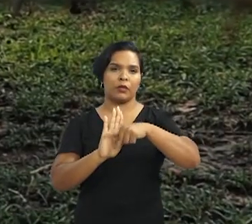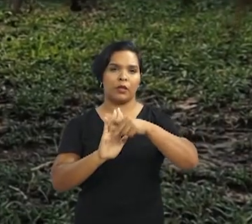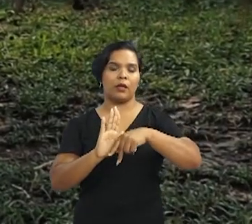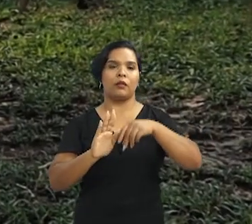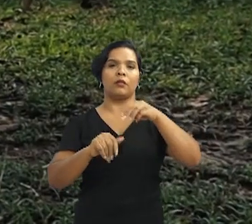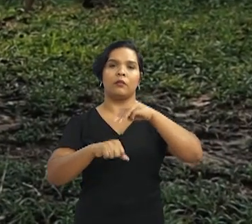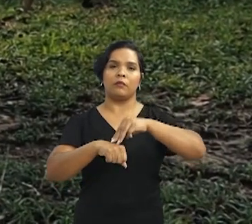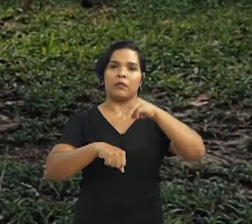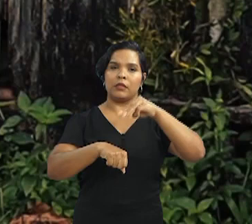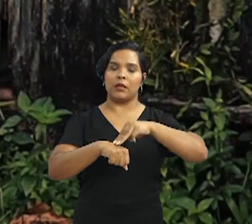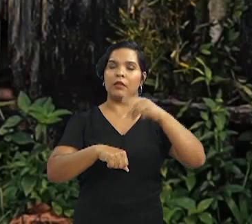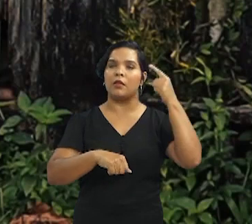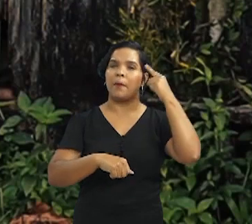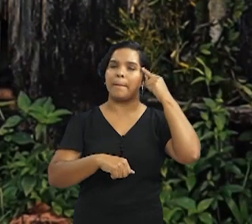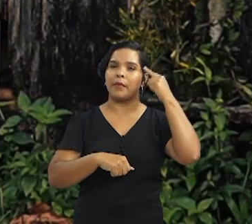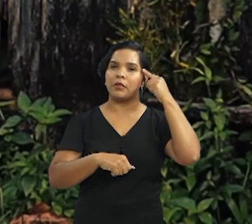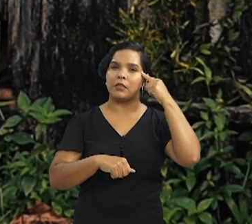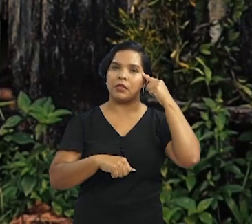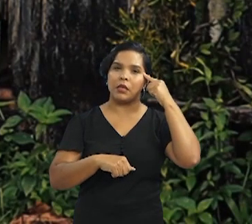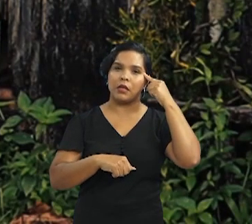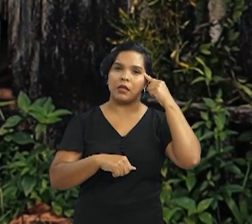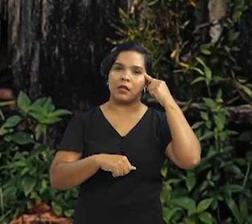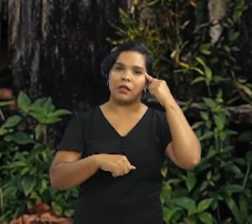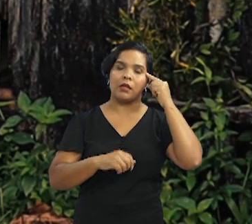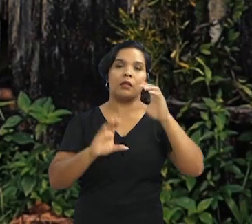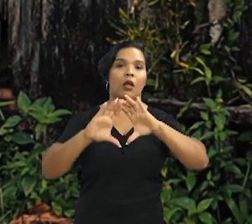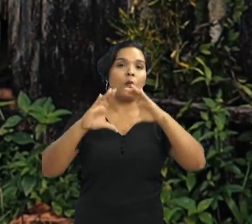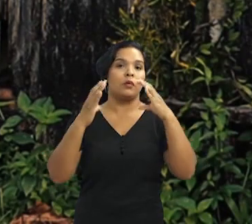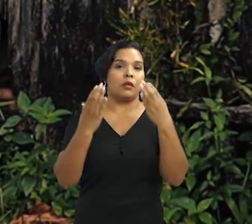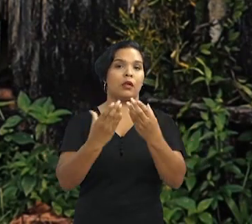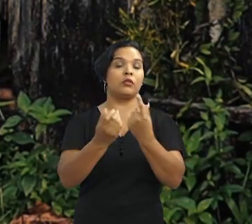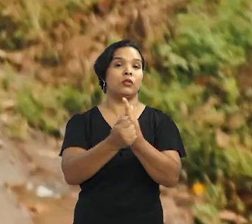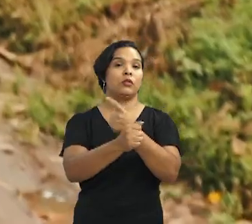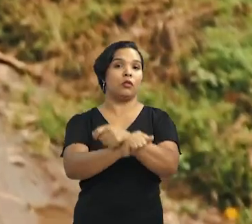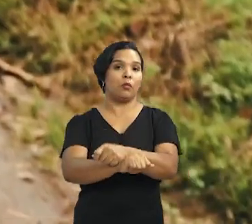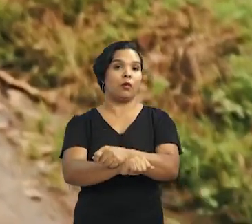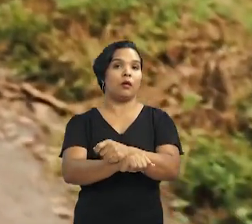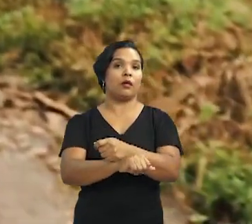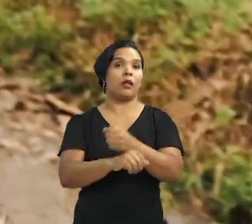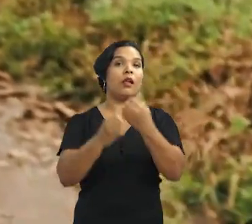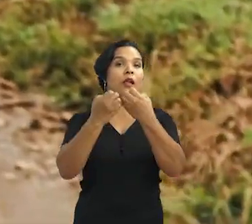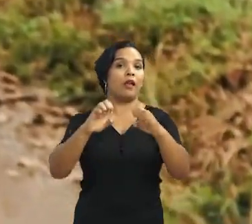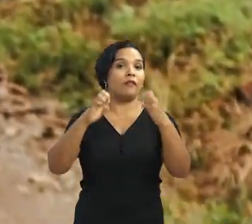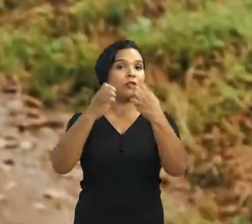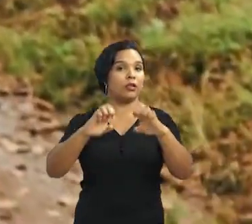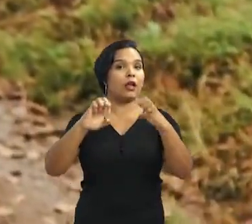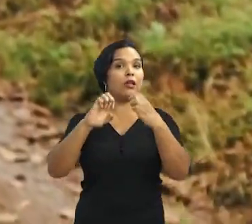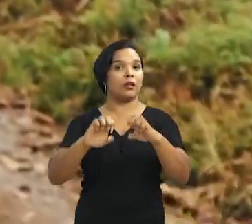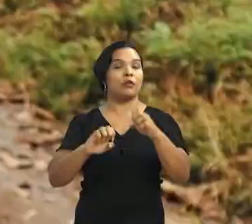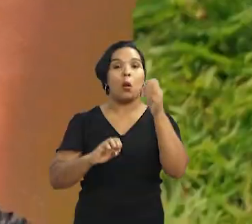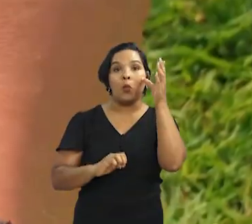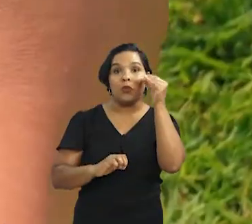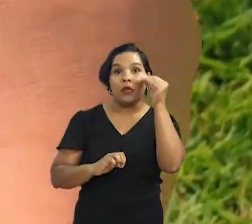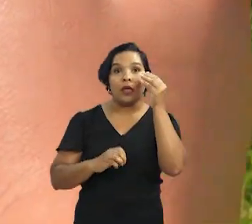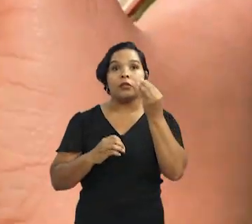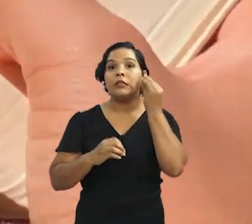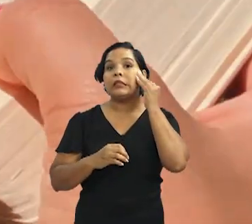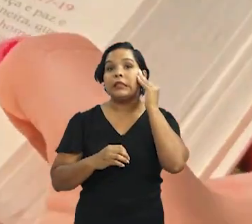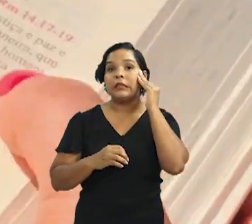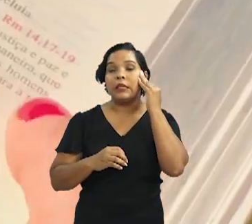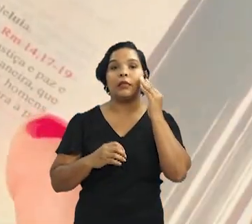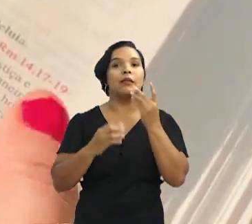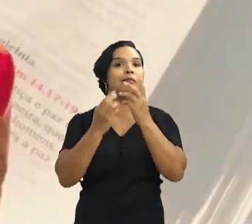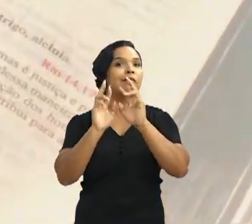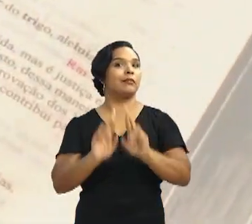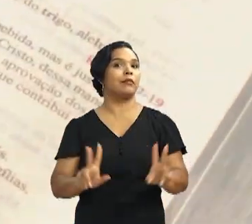Quando eu pensei num projeto para o mestrado, eu pensei imediatamente no Fojo, comunidade quilombola, que era evangélica. E isso